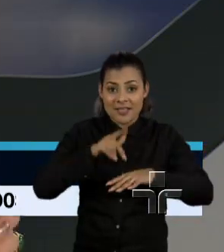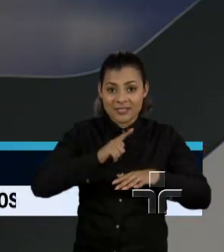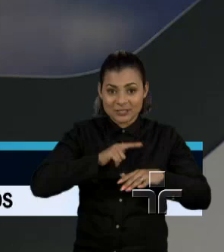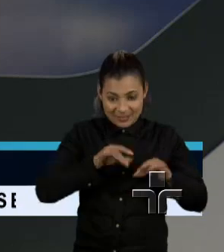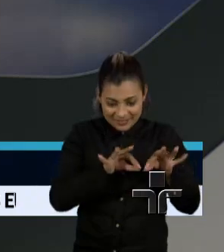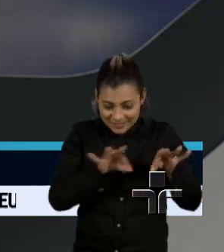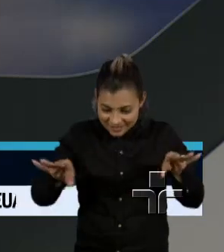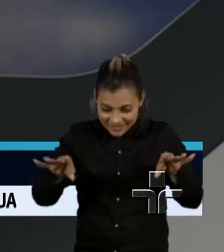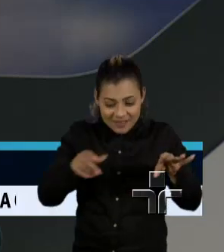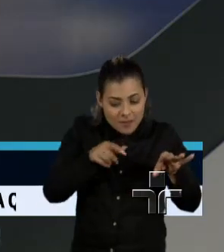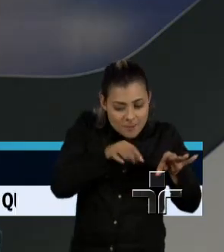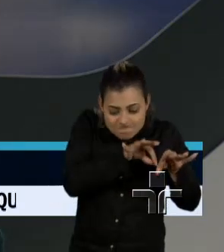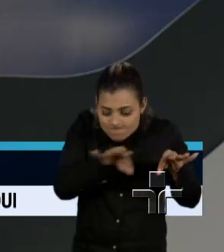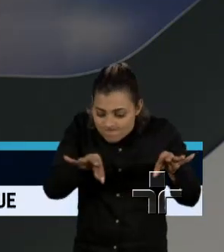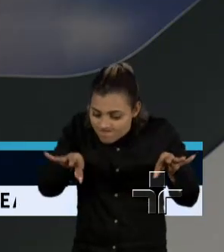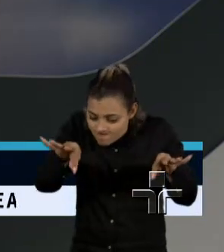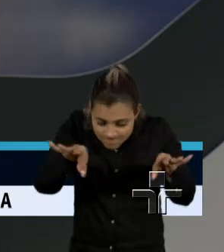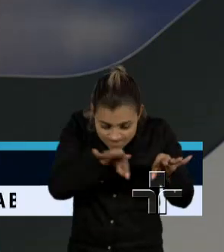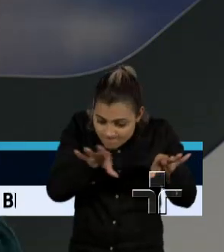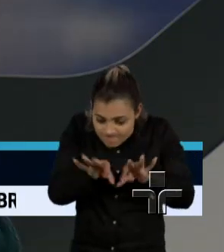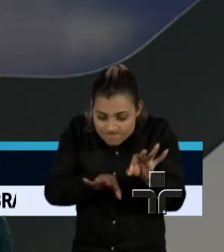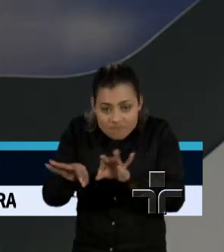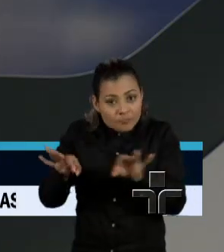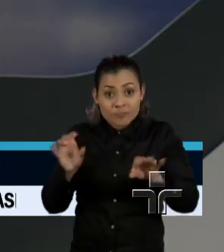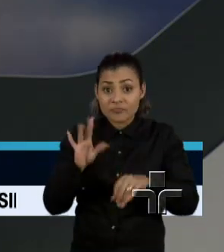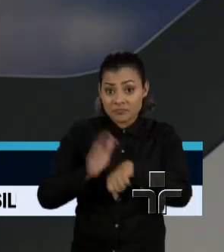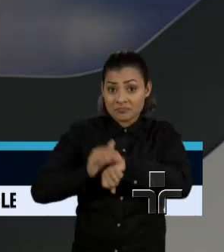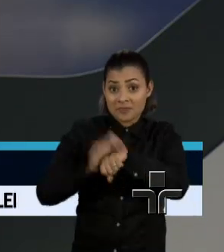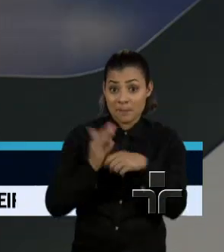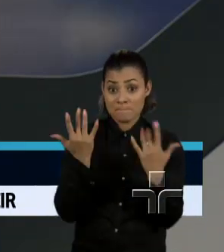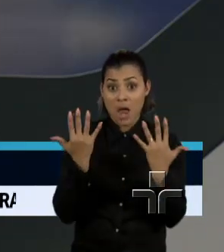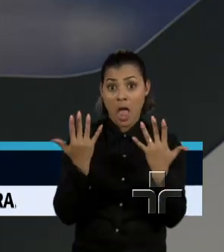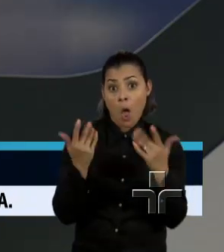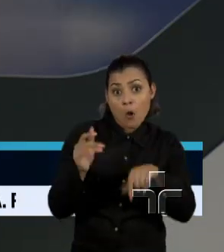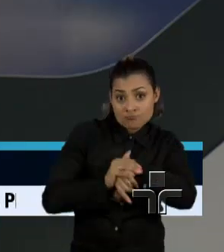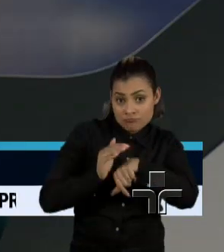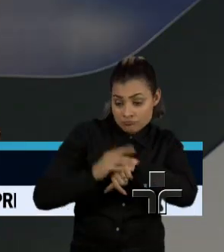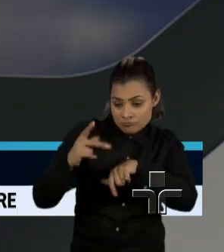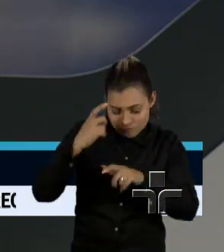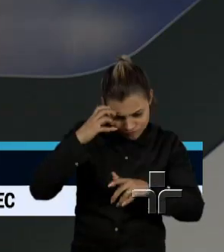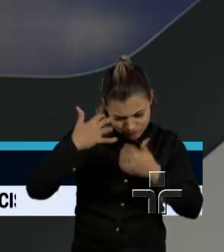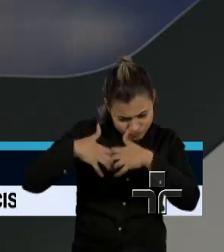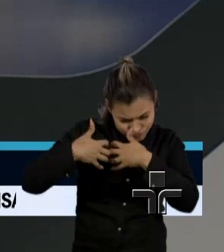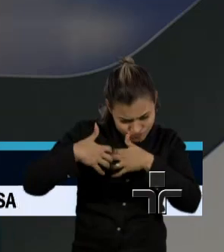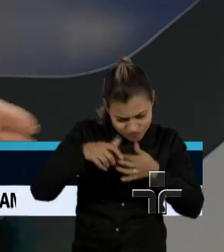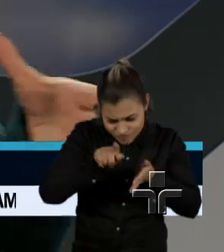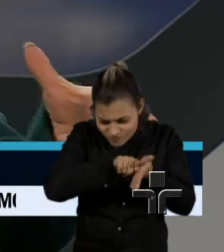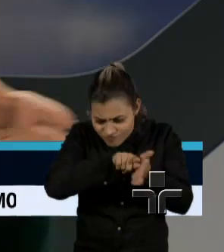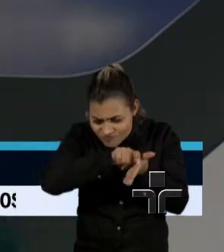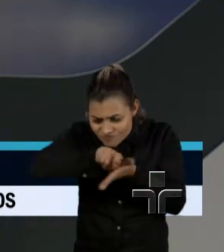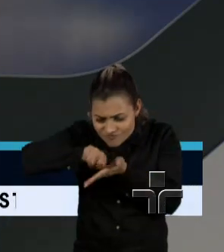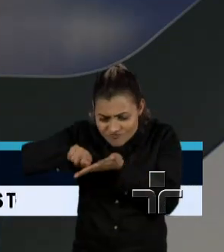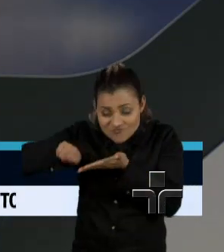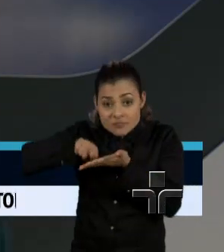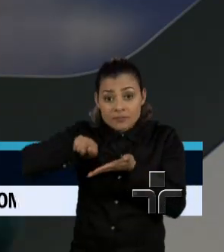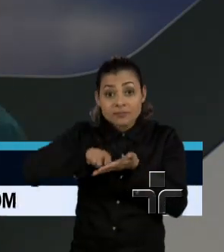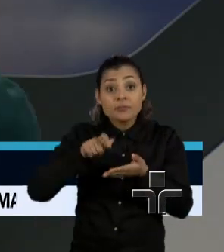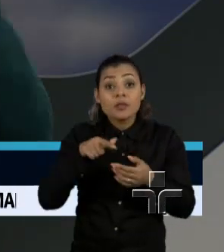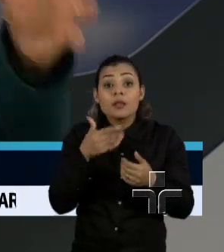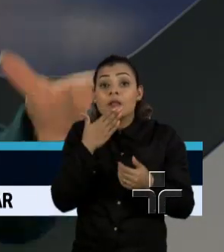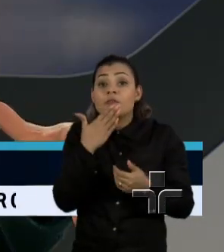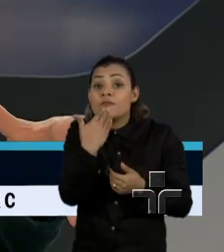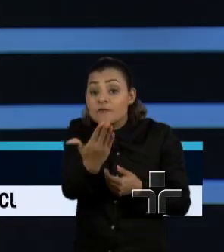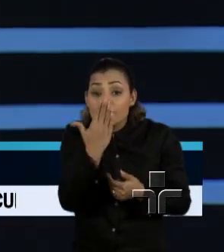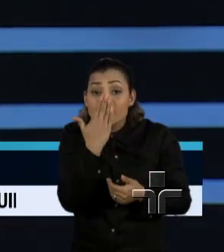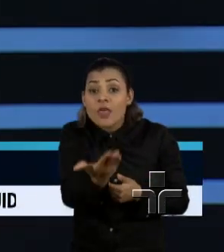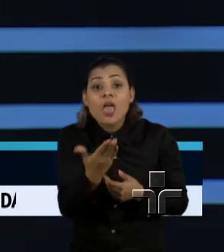aritmética para a gente fazer as contas. Então, ele tinha que fazer ali tudo manual e ele ficava sentado à beira do rio, fazendo